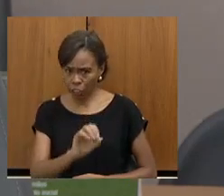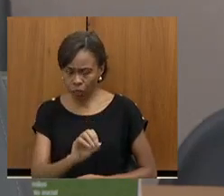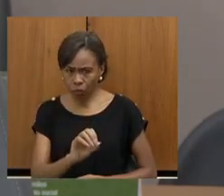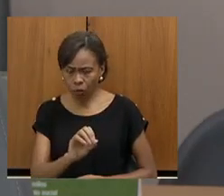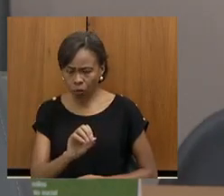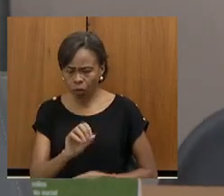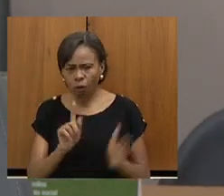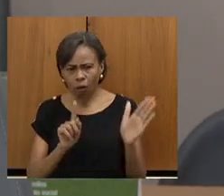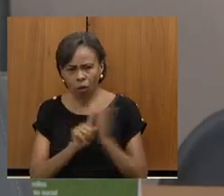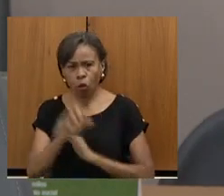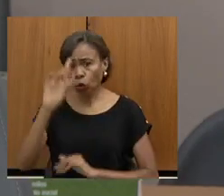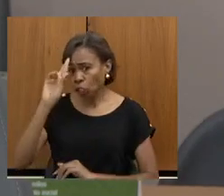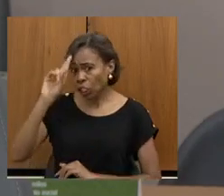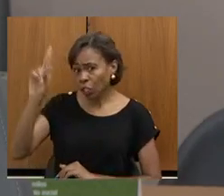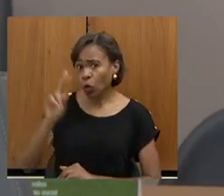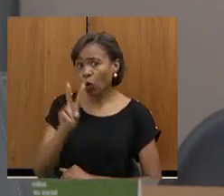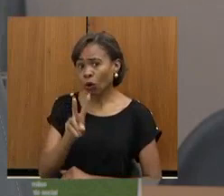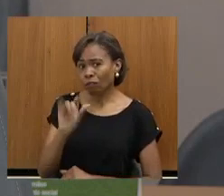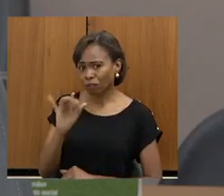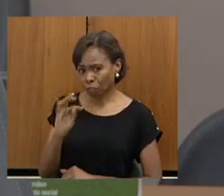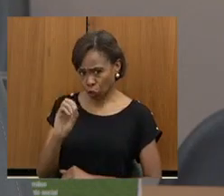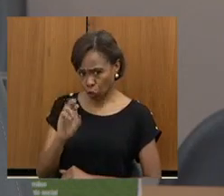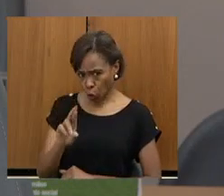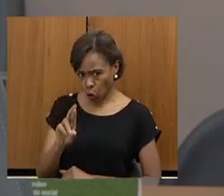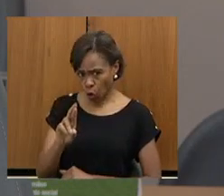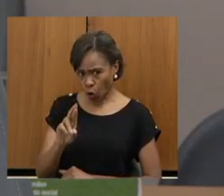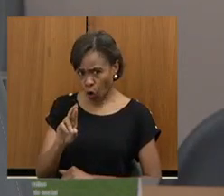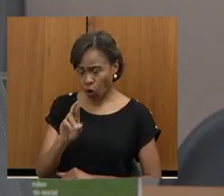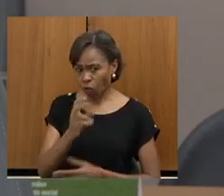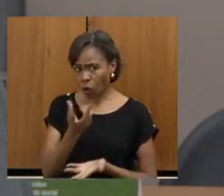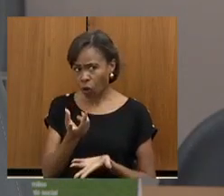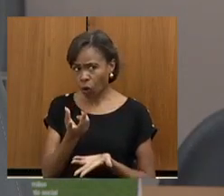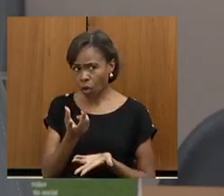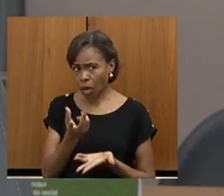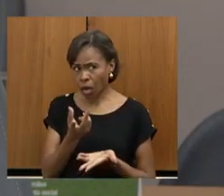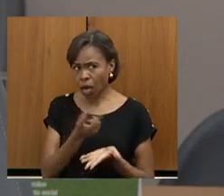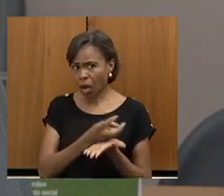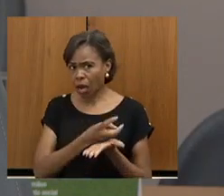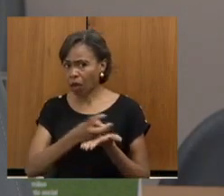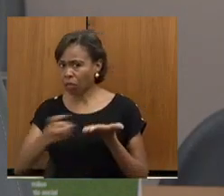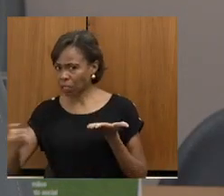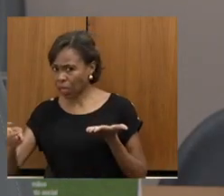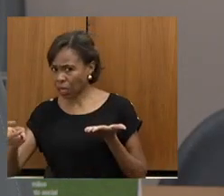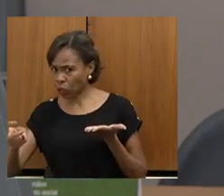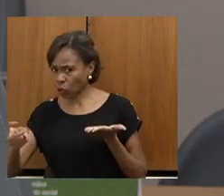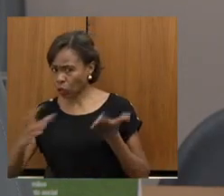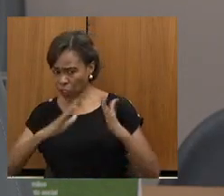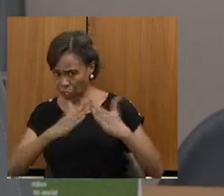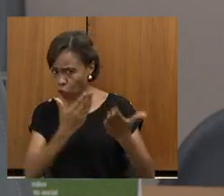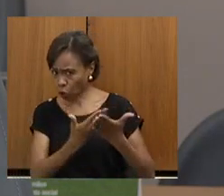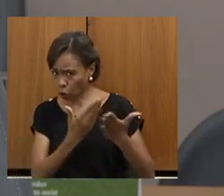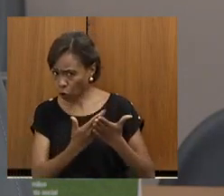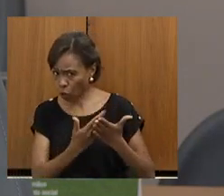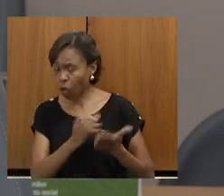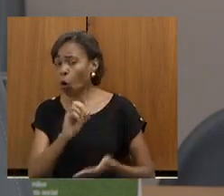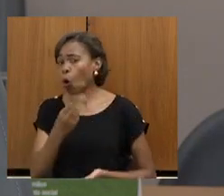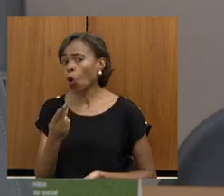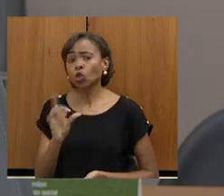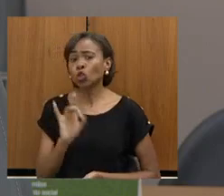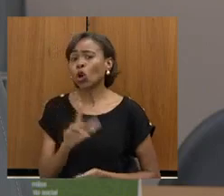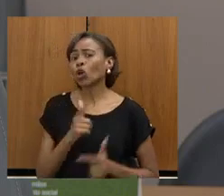afastado da instituição ou apenas do caso? Pergunto da instituição por quê?